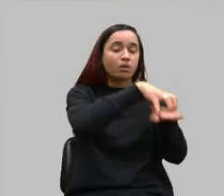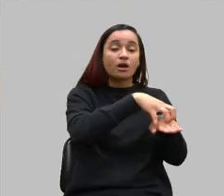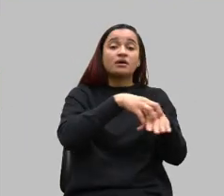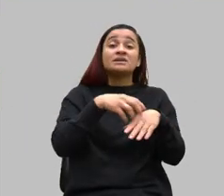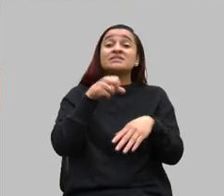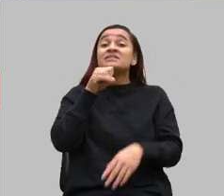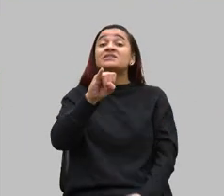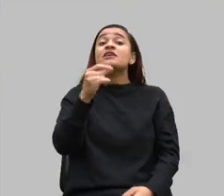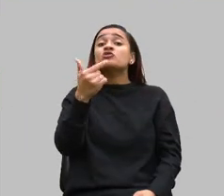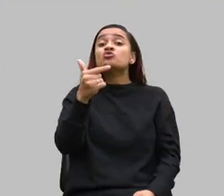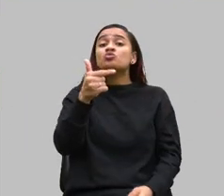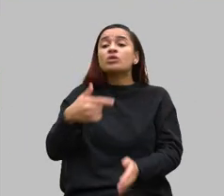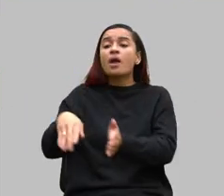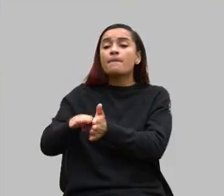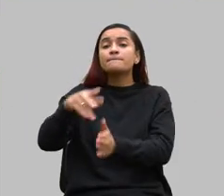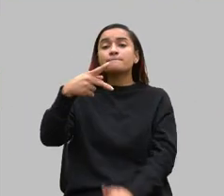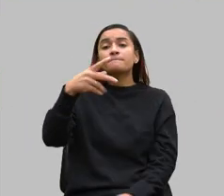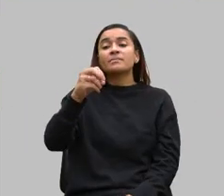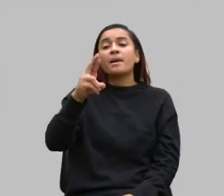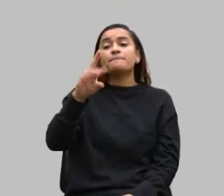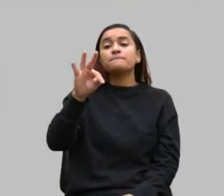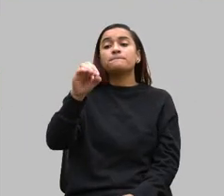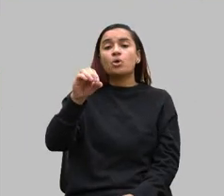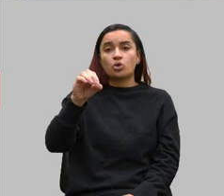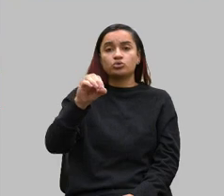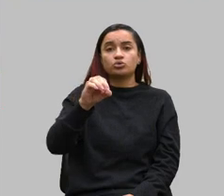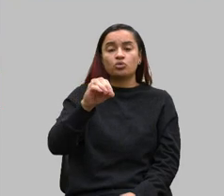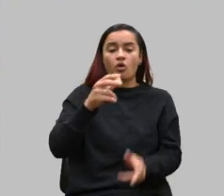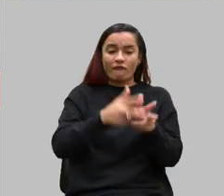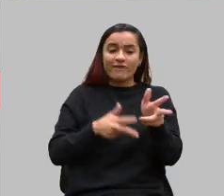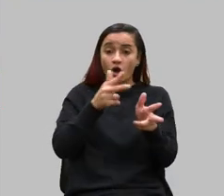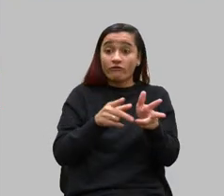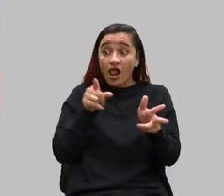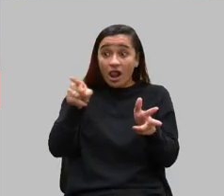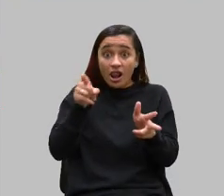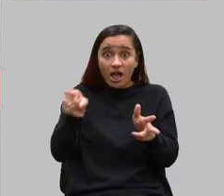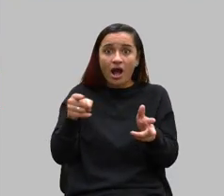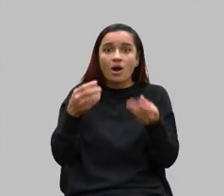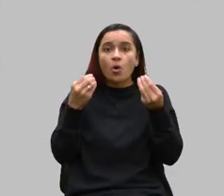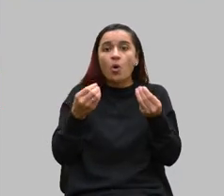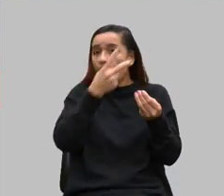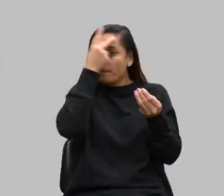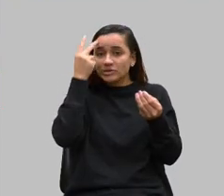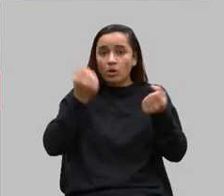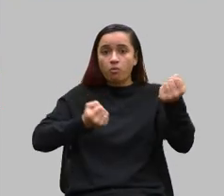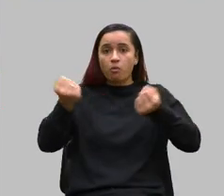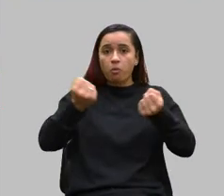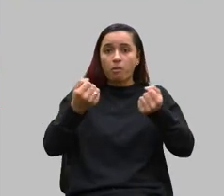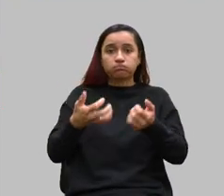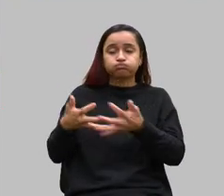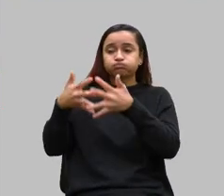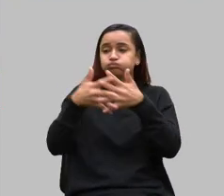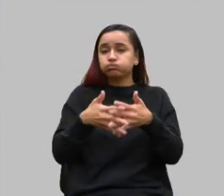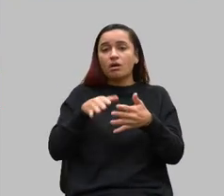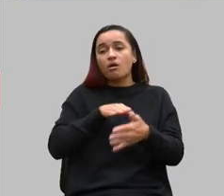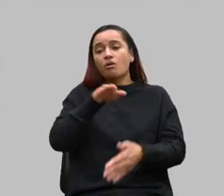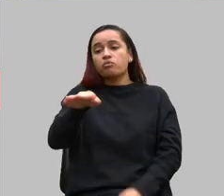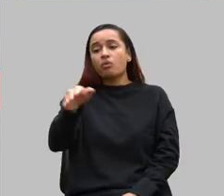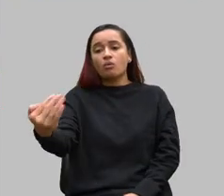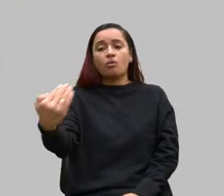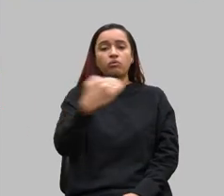porto de Minas Gerais é Porto Ferroviário aquele caminhoneiro ia quatro vezes e voltava ia para casa